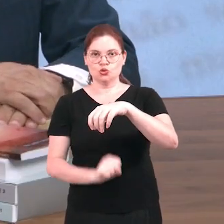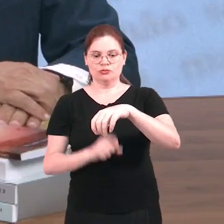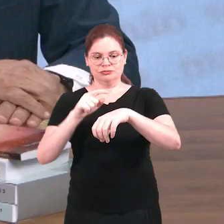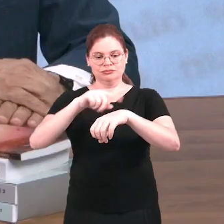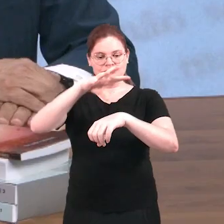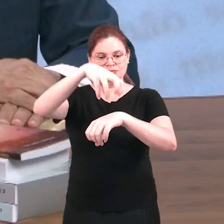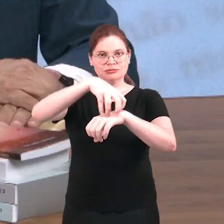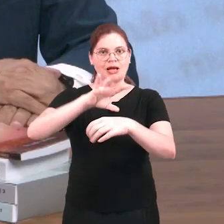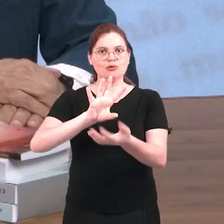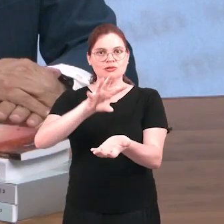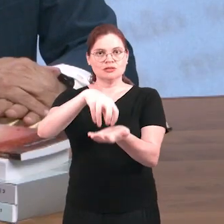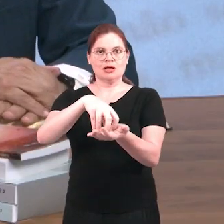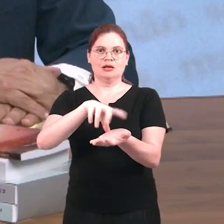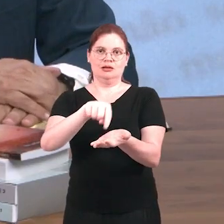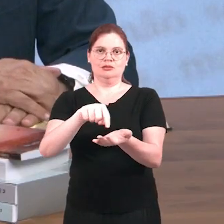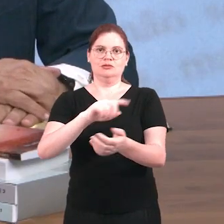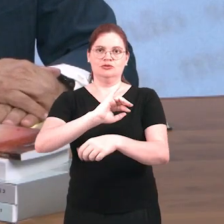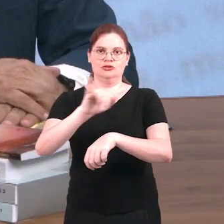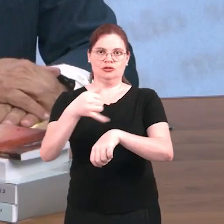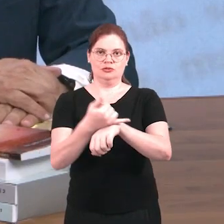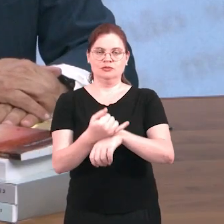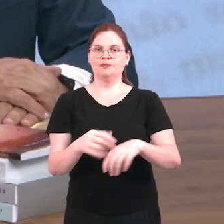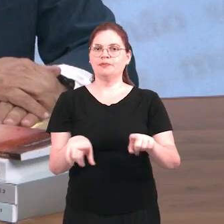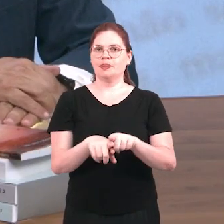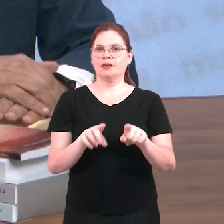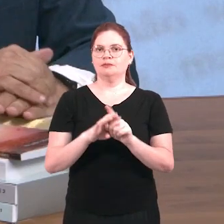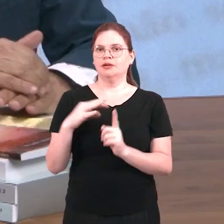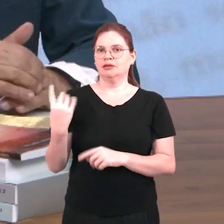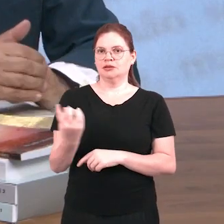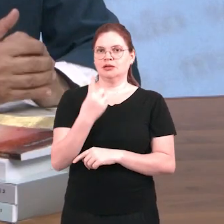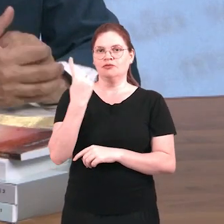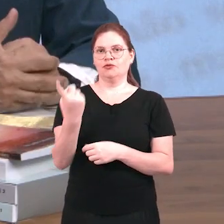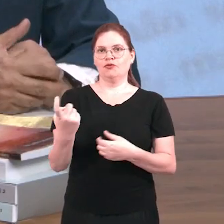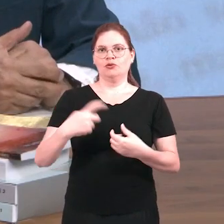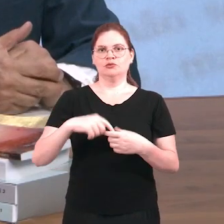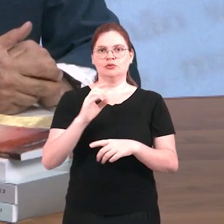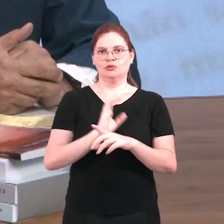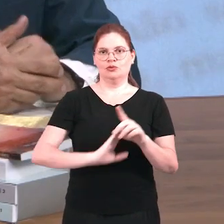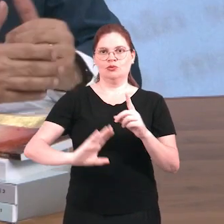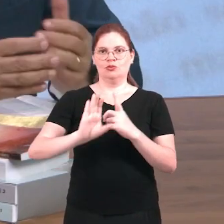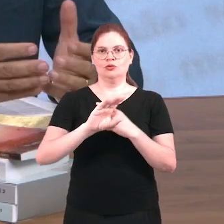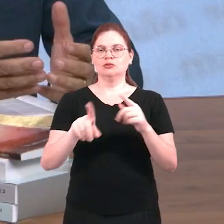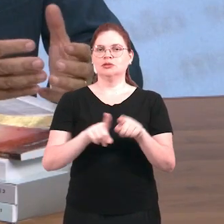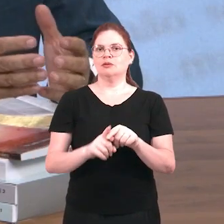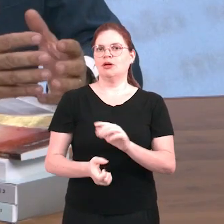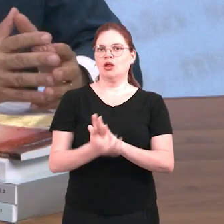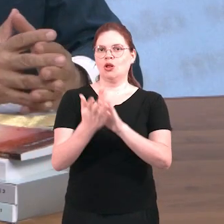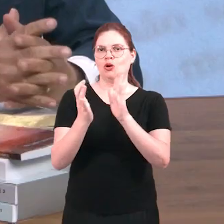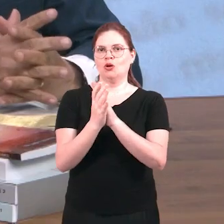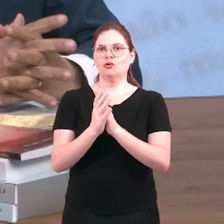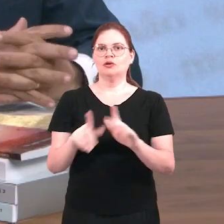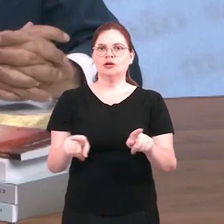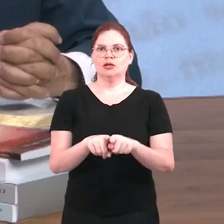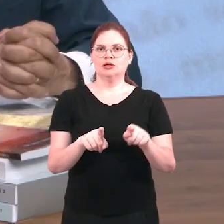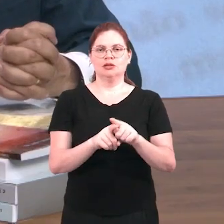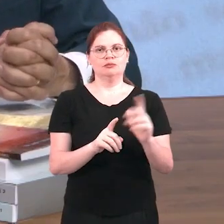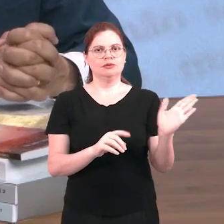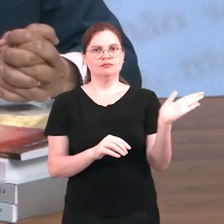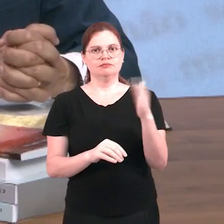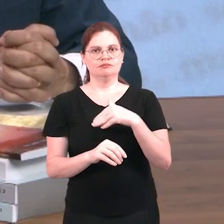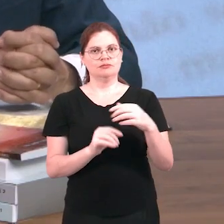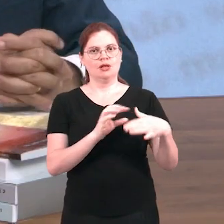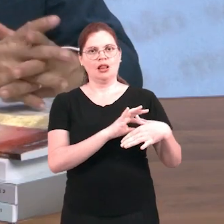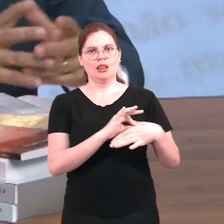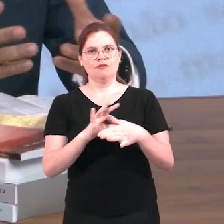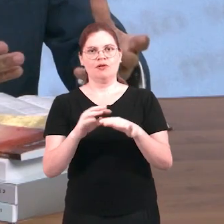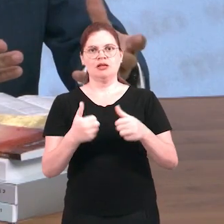Davi também restaurou o culto e o louvor em Israel e trouxe para Jerusalém a Arca da